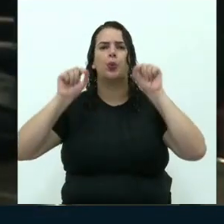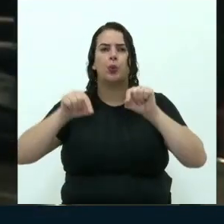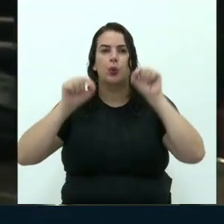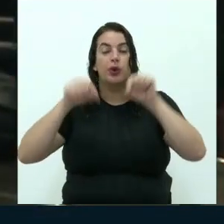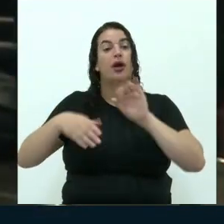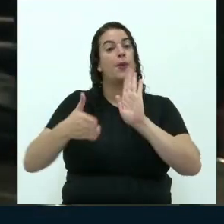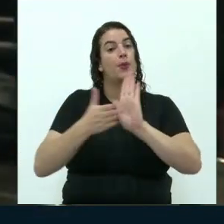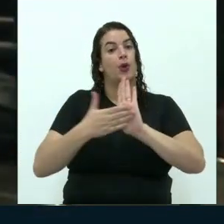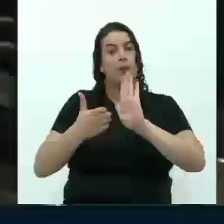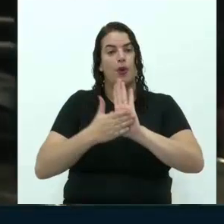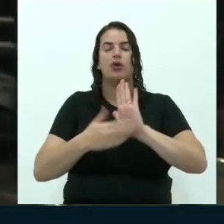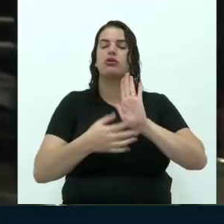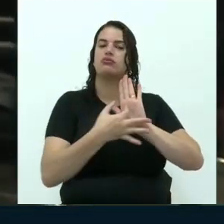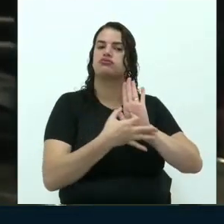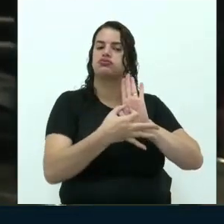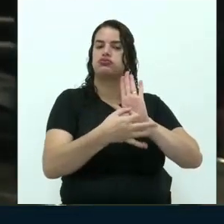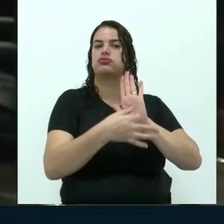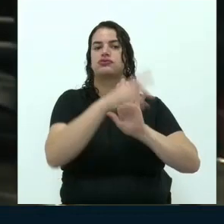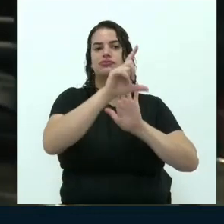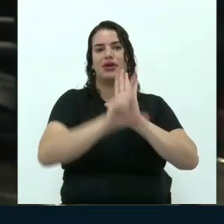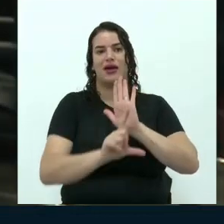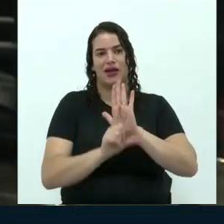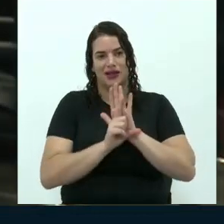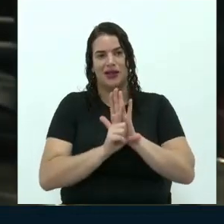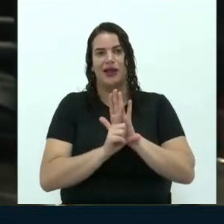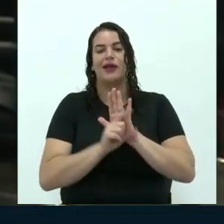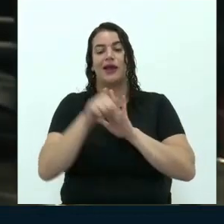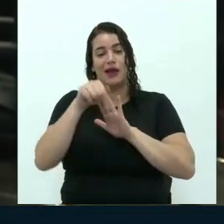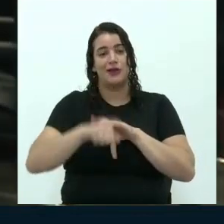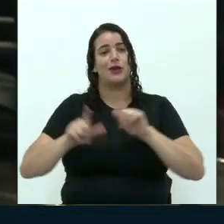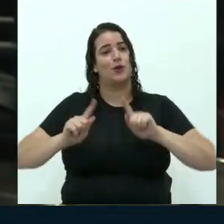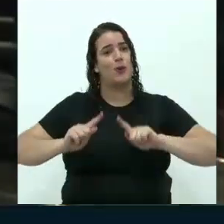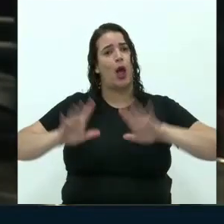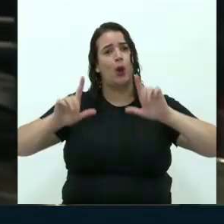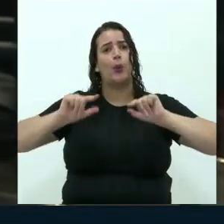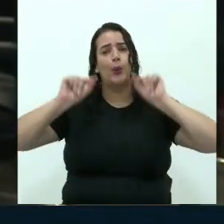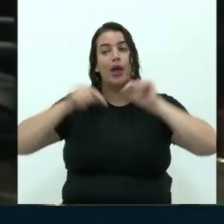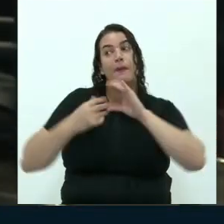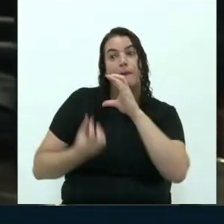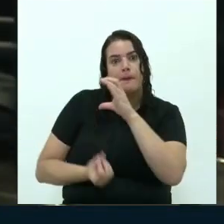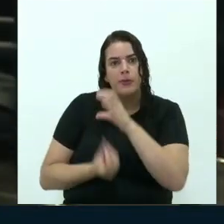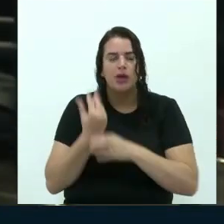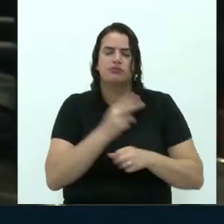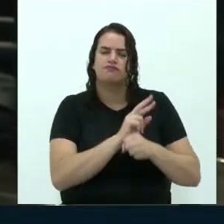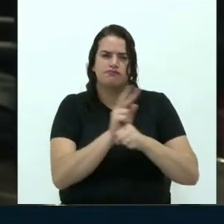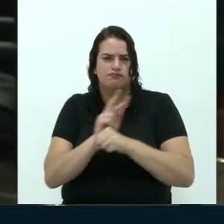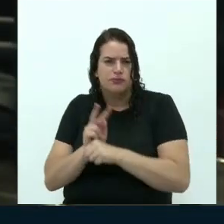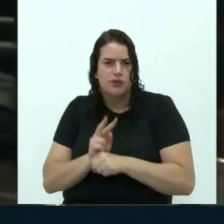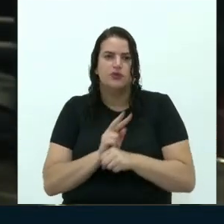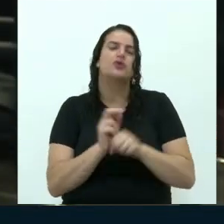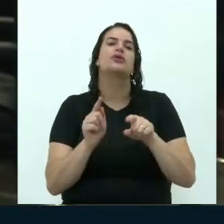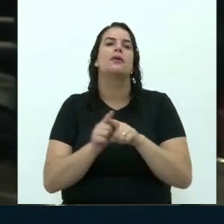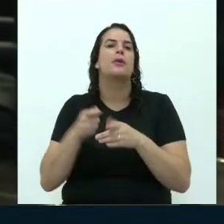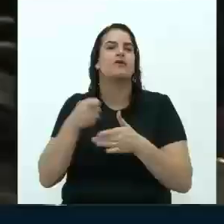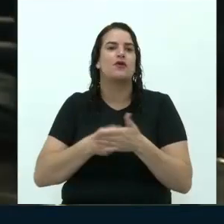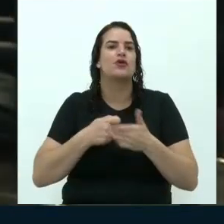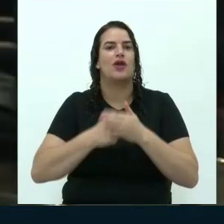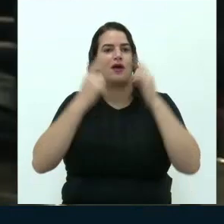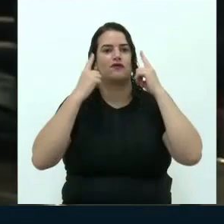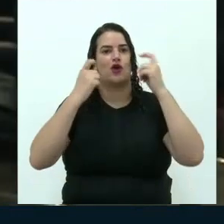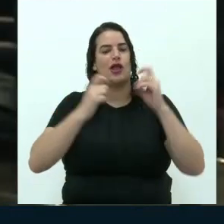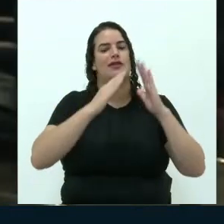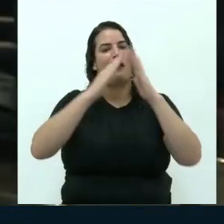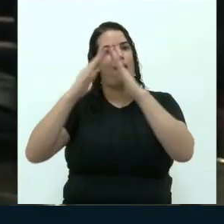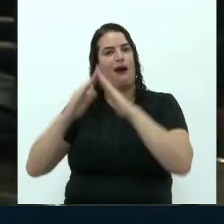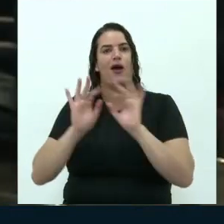uma proposta que regulamenta a lei Henri Borel aqui em Guarulhos, a fim de criar medidas de prevenção e enfrentamento da violência